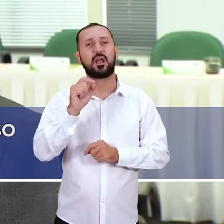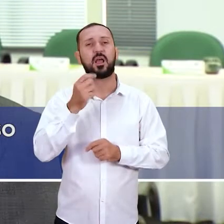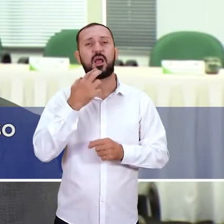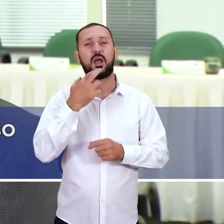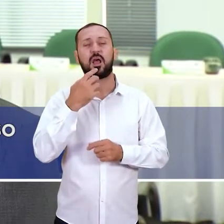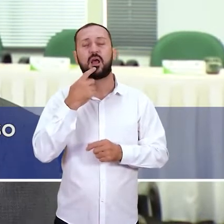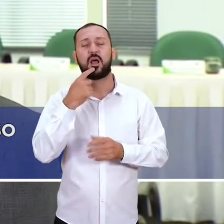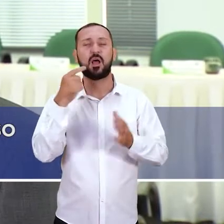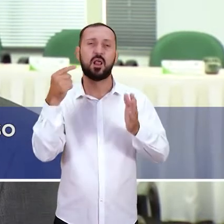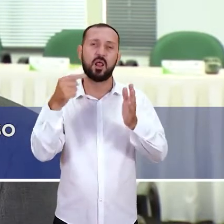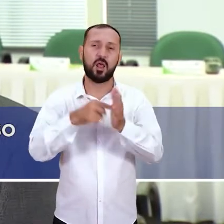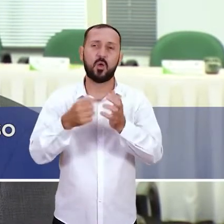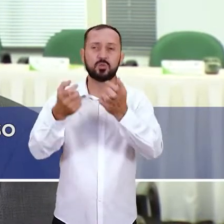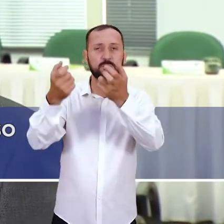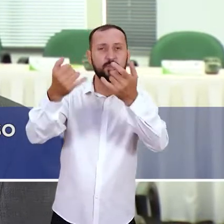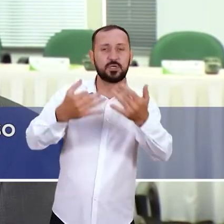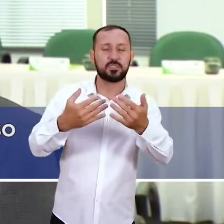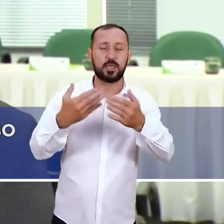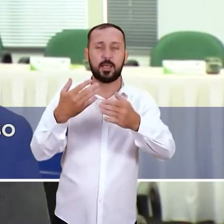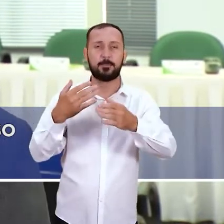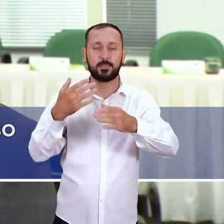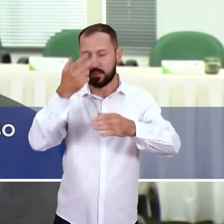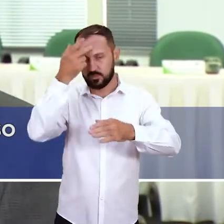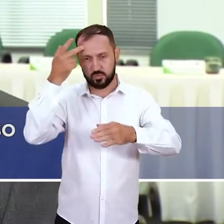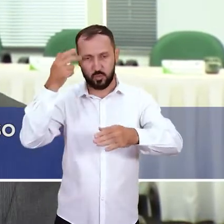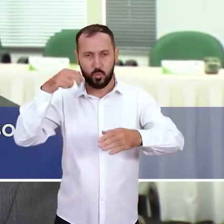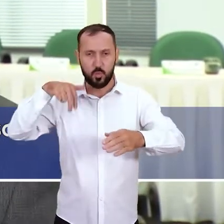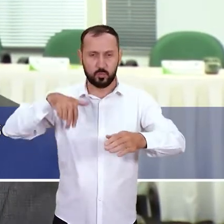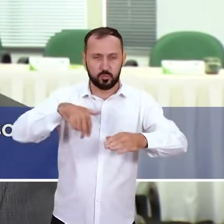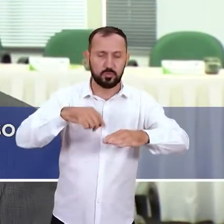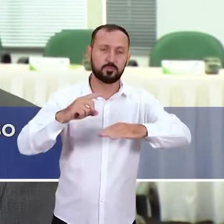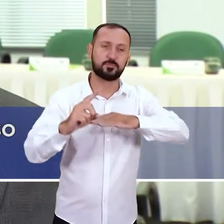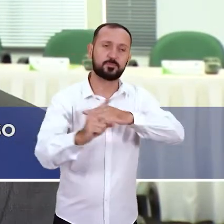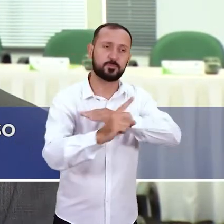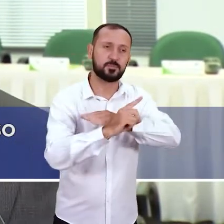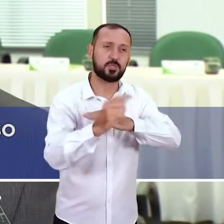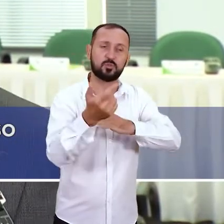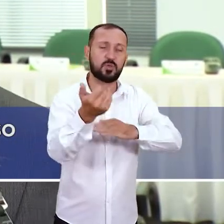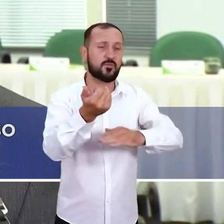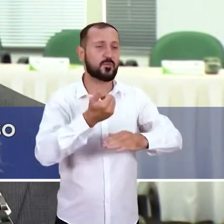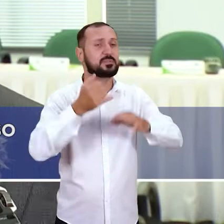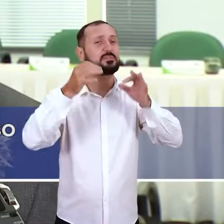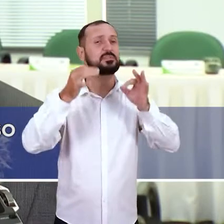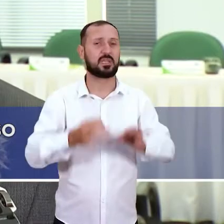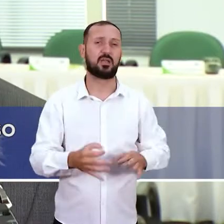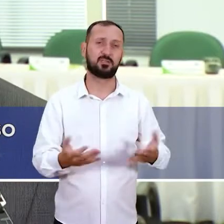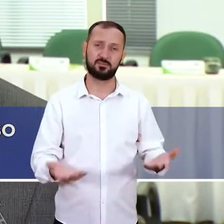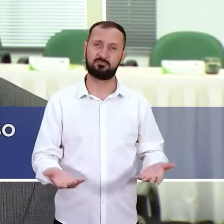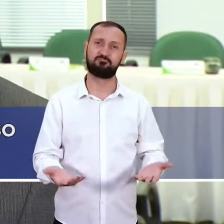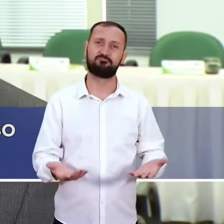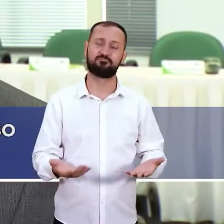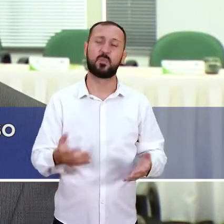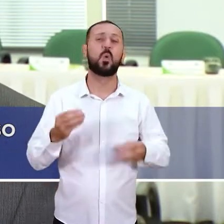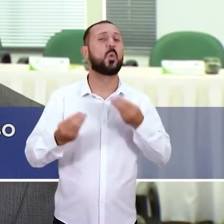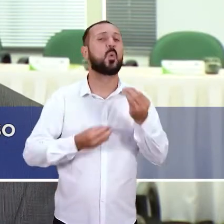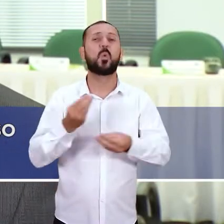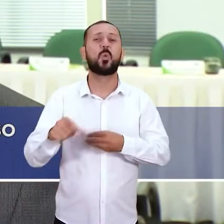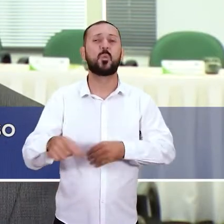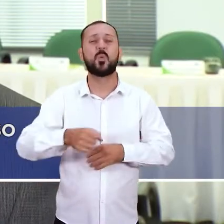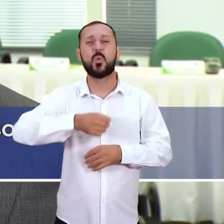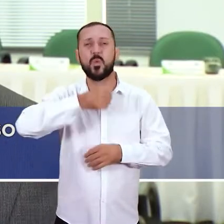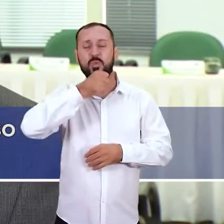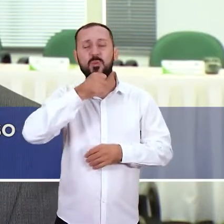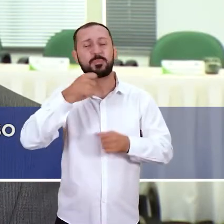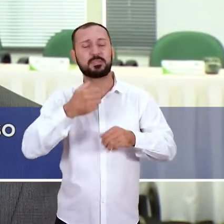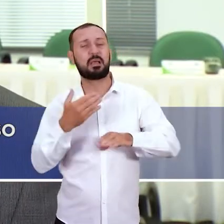aferir relatos de pessoas que vão até os guichês e não têm as informações corretas. Quantas